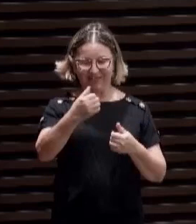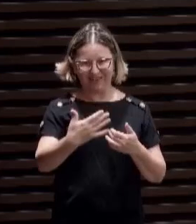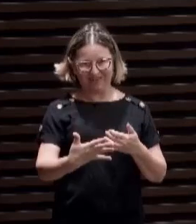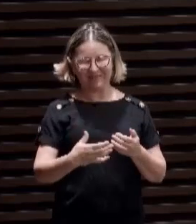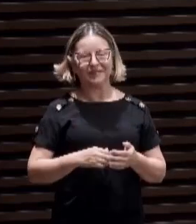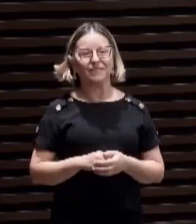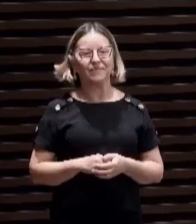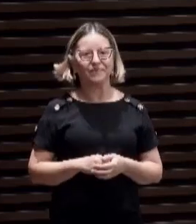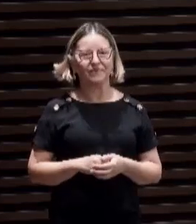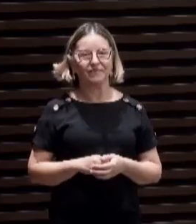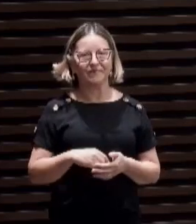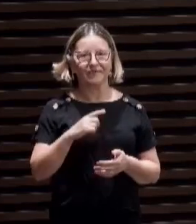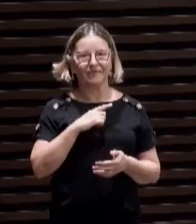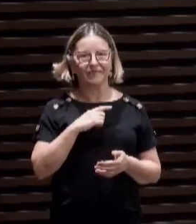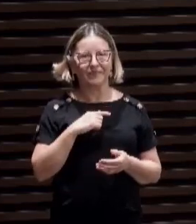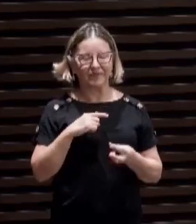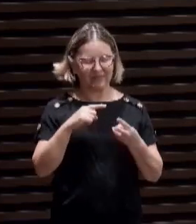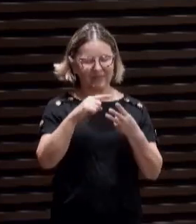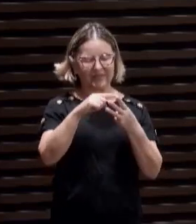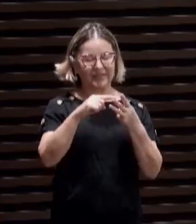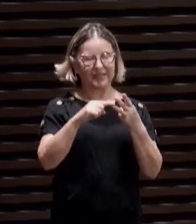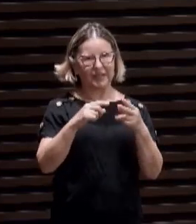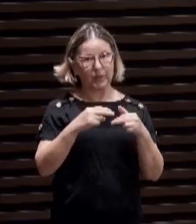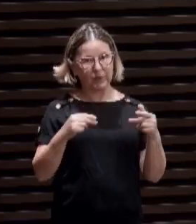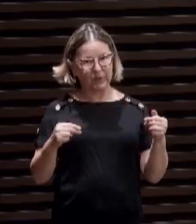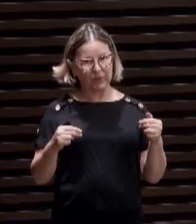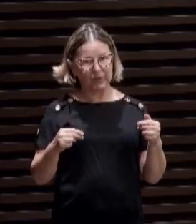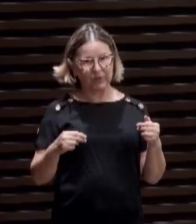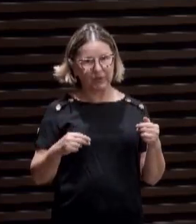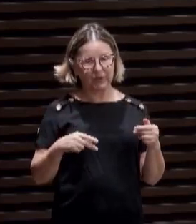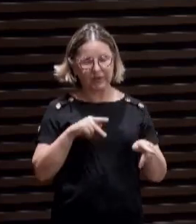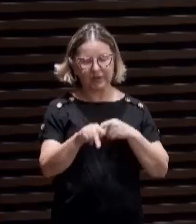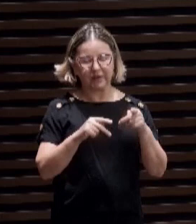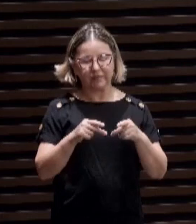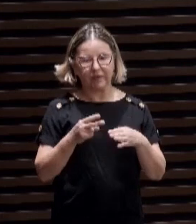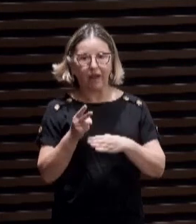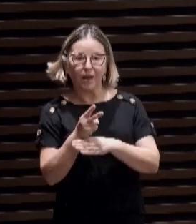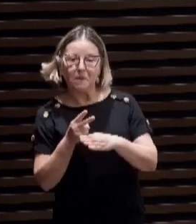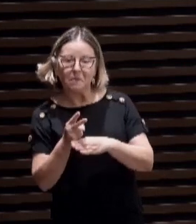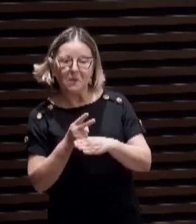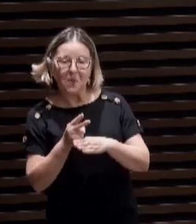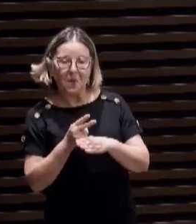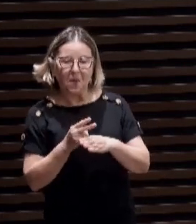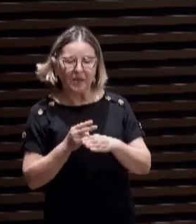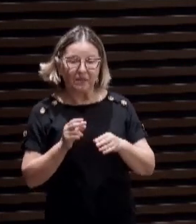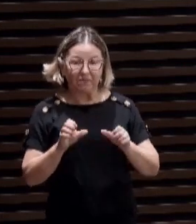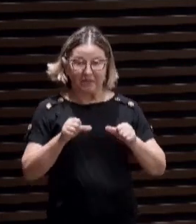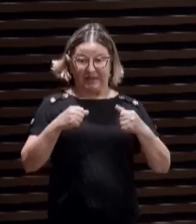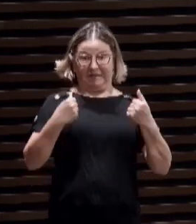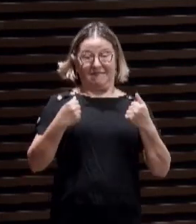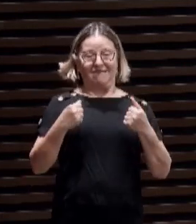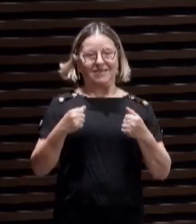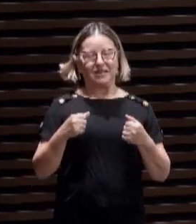Há 3 coisas que o ser humano tem buscado com bastante empenho nesses últimos tempos. Essas